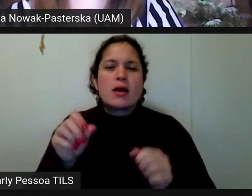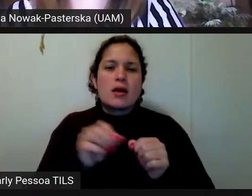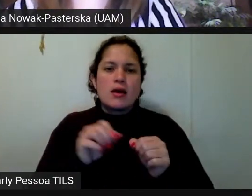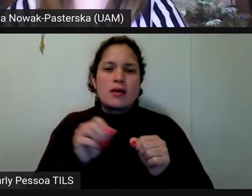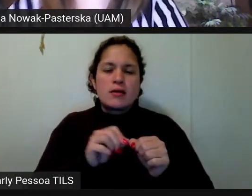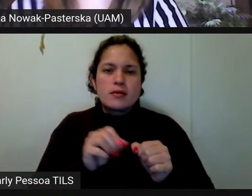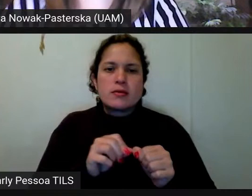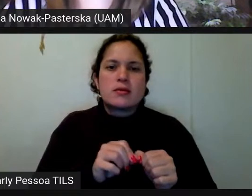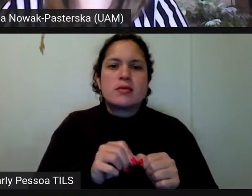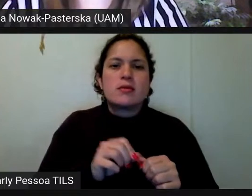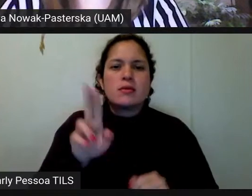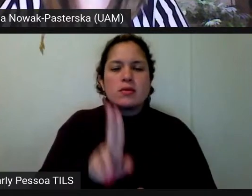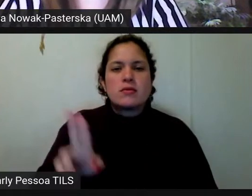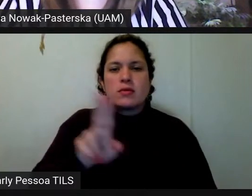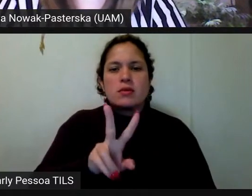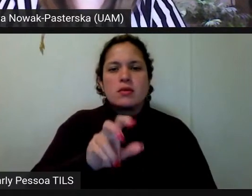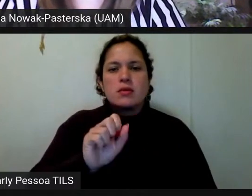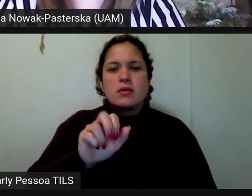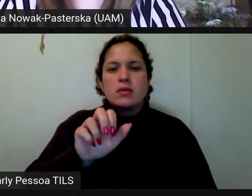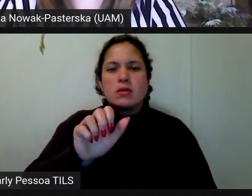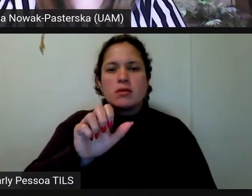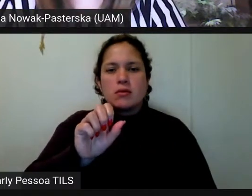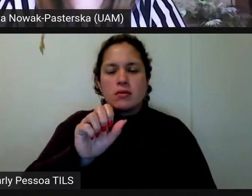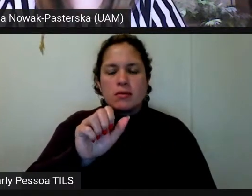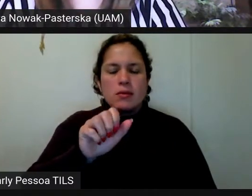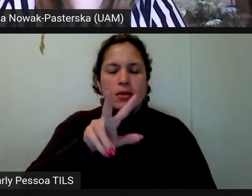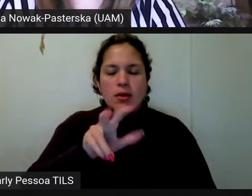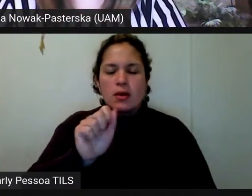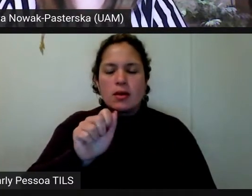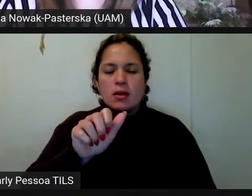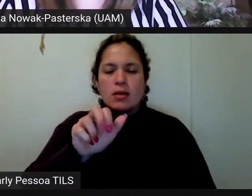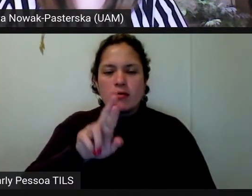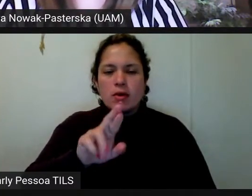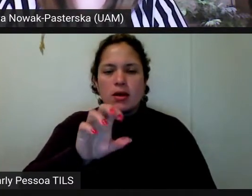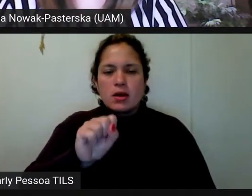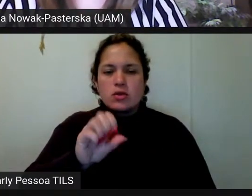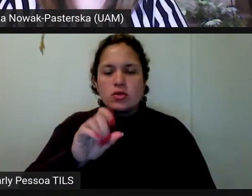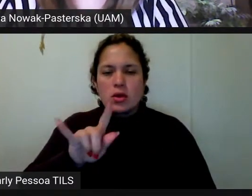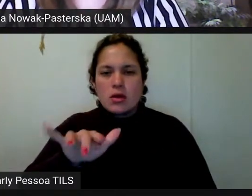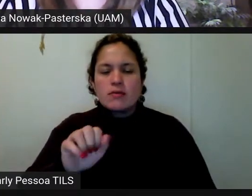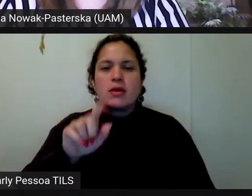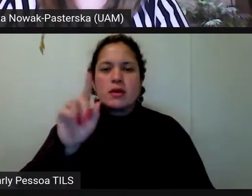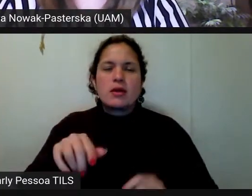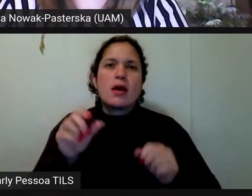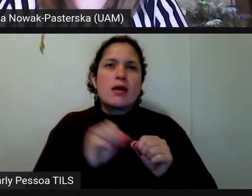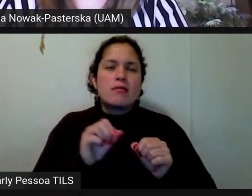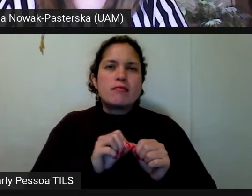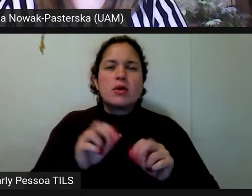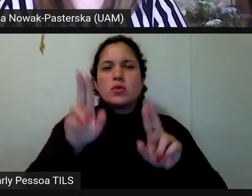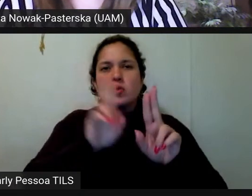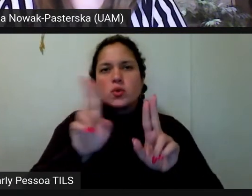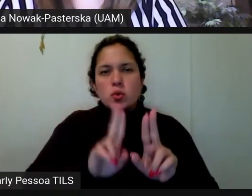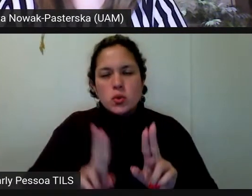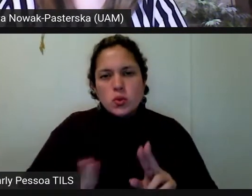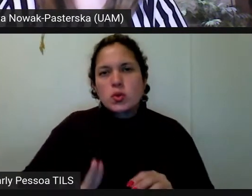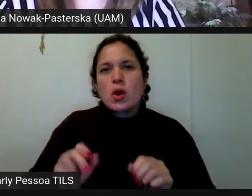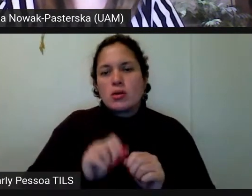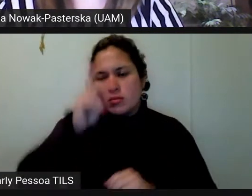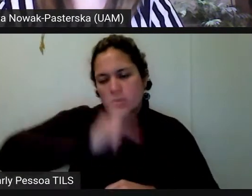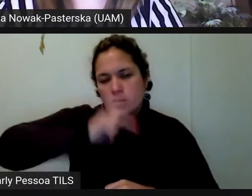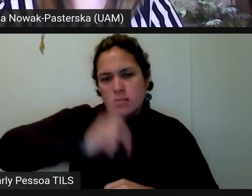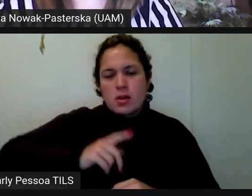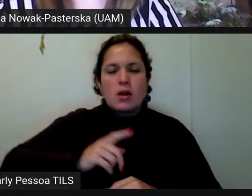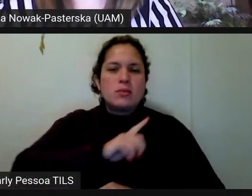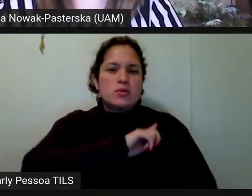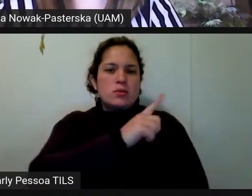Varsóvia, que se ocupa com nominalização dos nomes próprios, e não só dos nomes próprios na língua